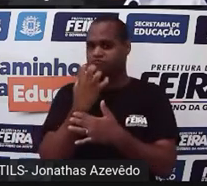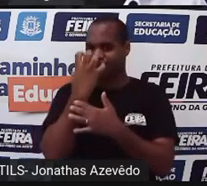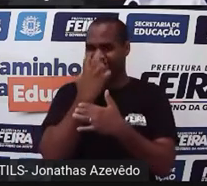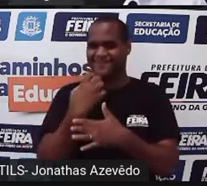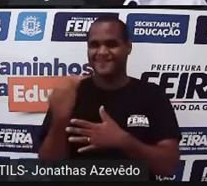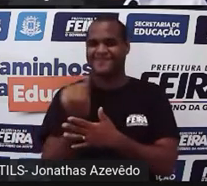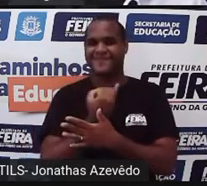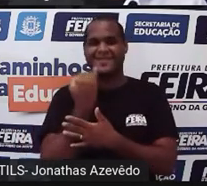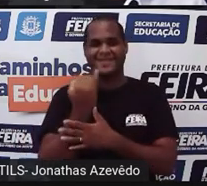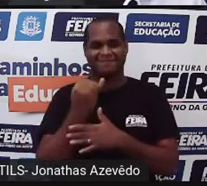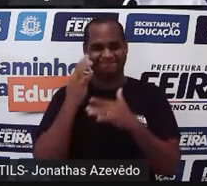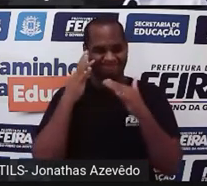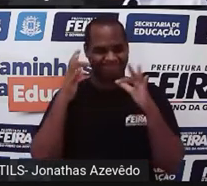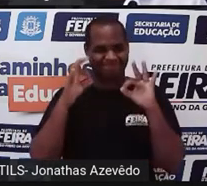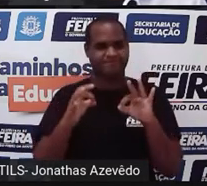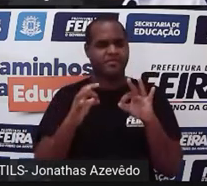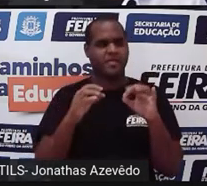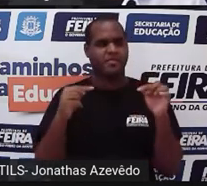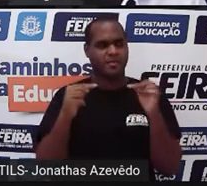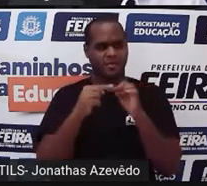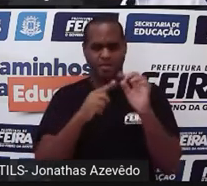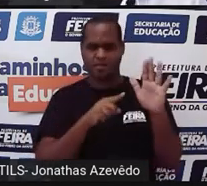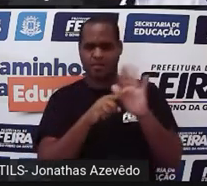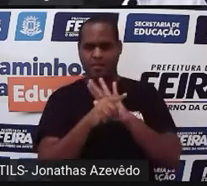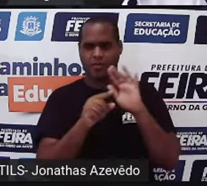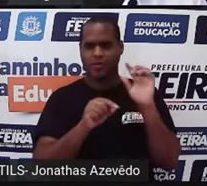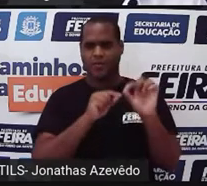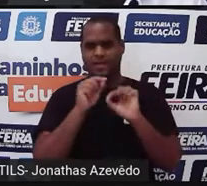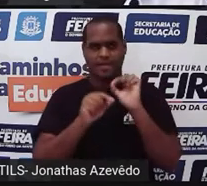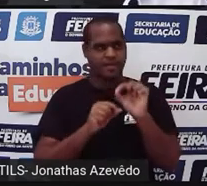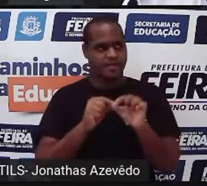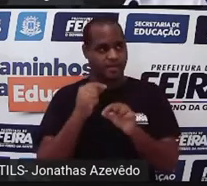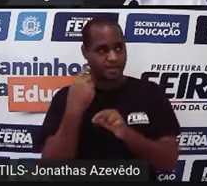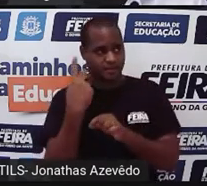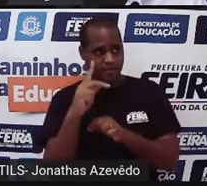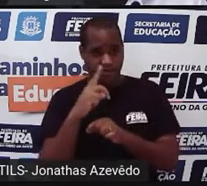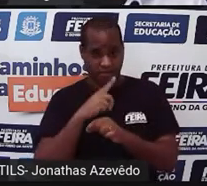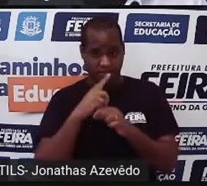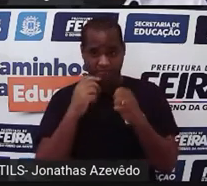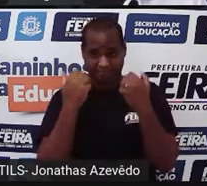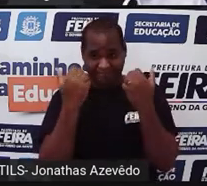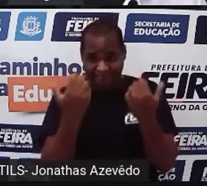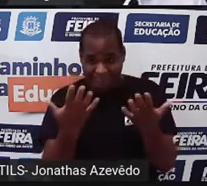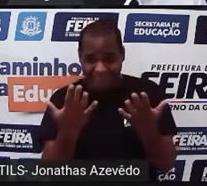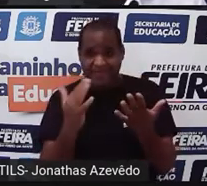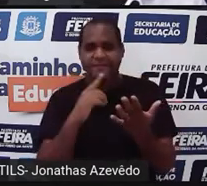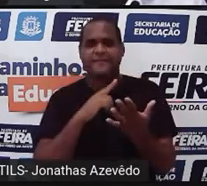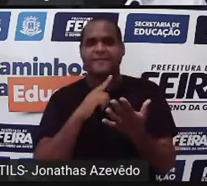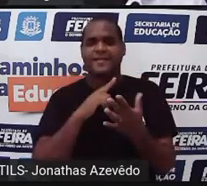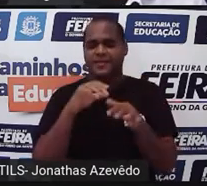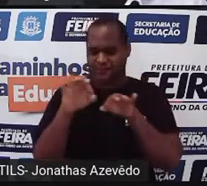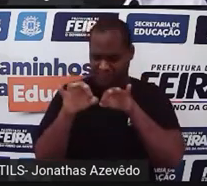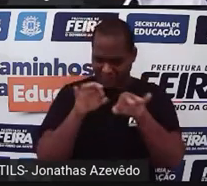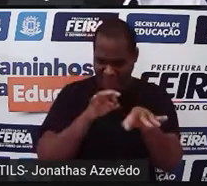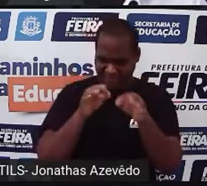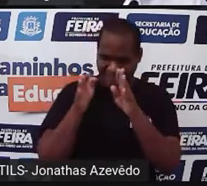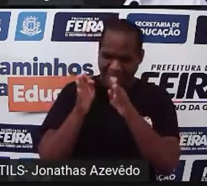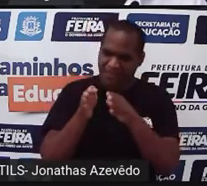tá bom? E olha só qual é a perguntinha. Você aí do outro lado é uma